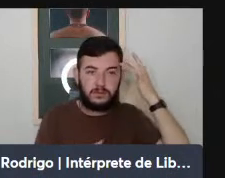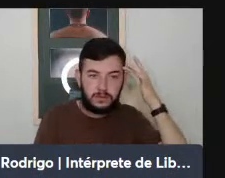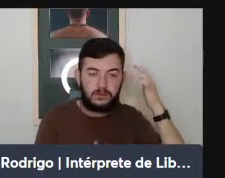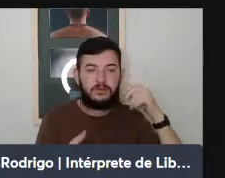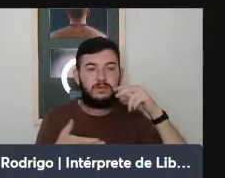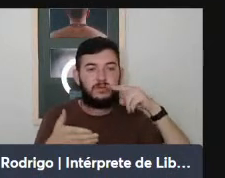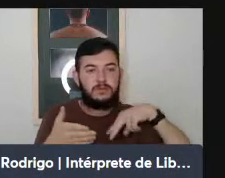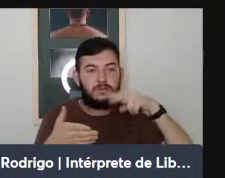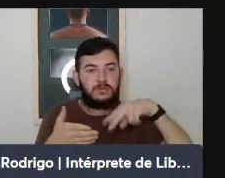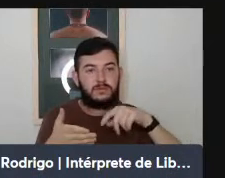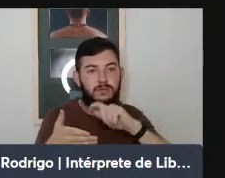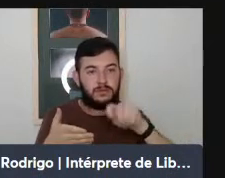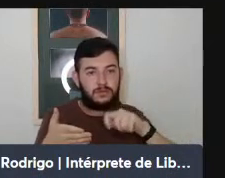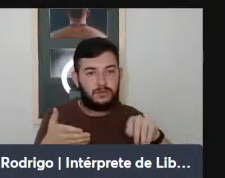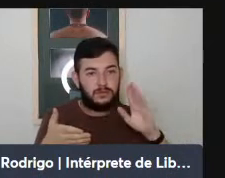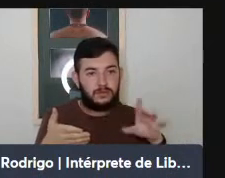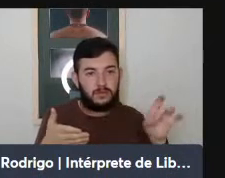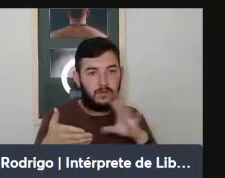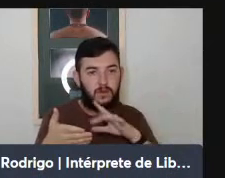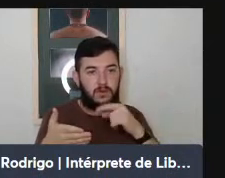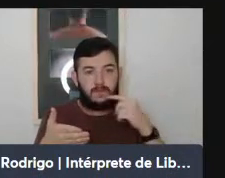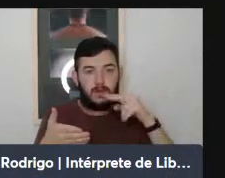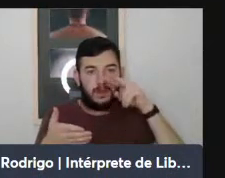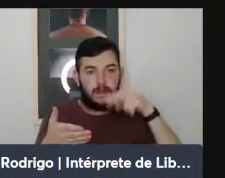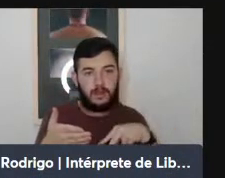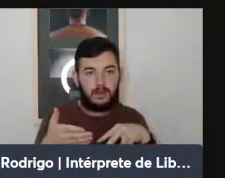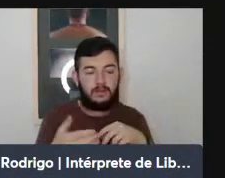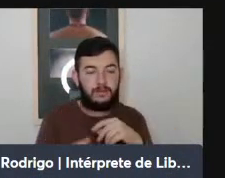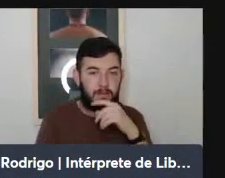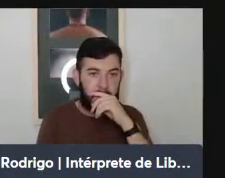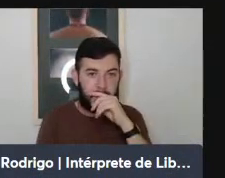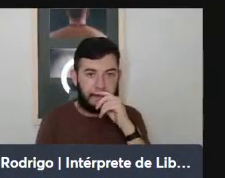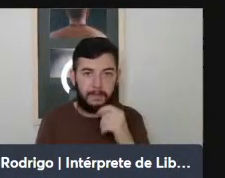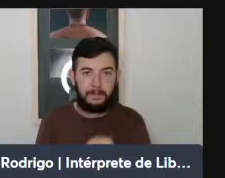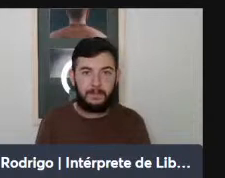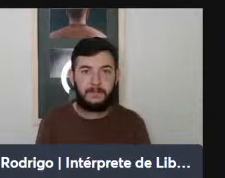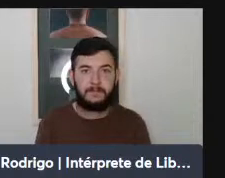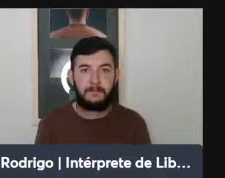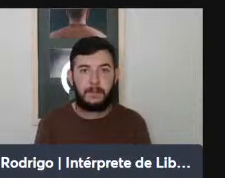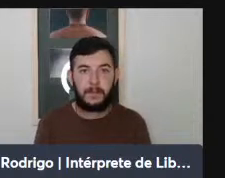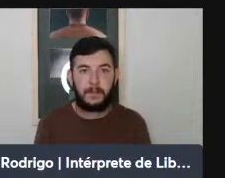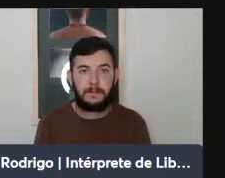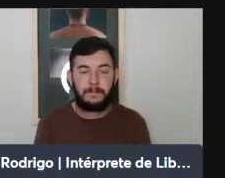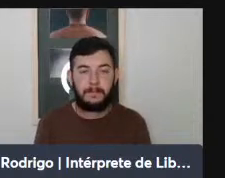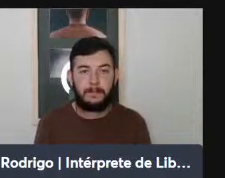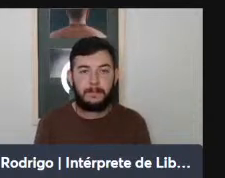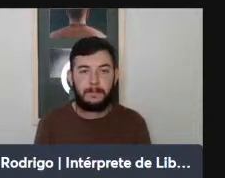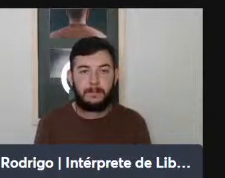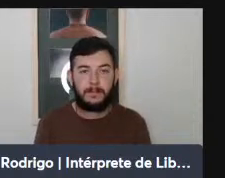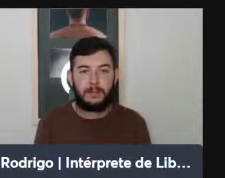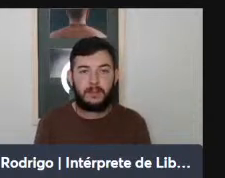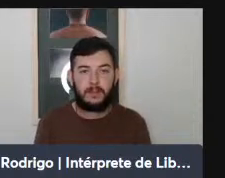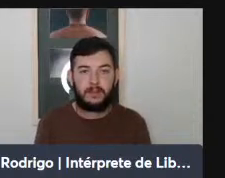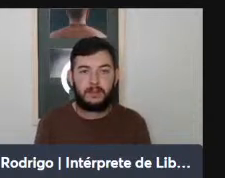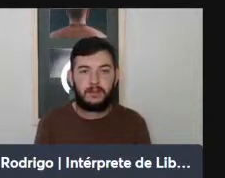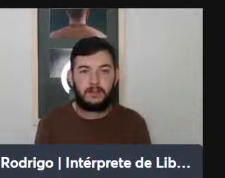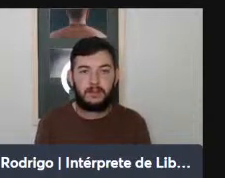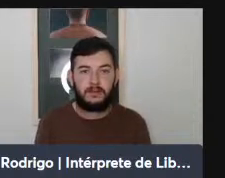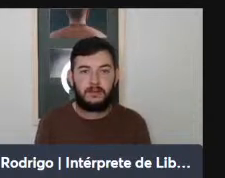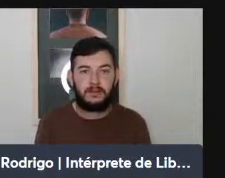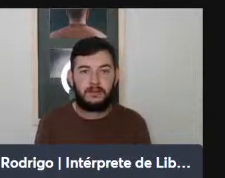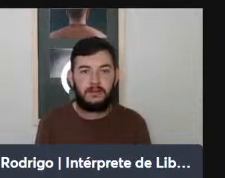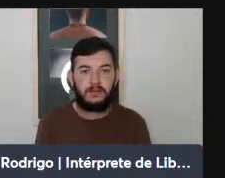o que foi escrito. Could I have the next slide, please? This is the English